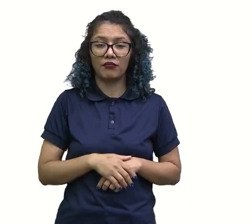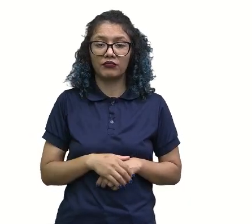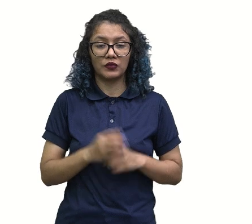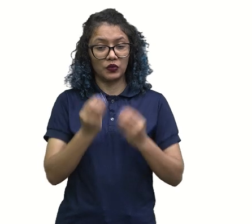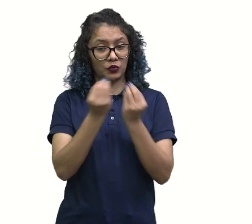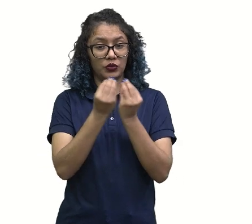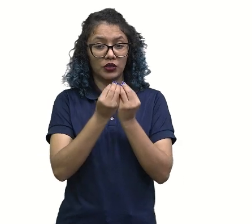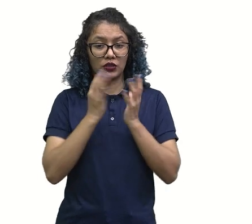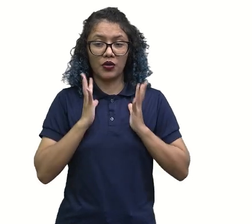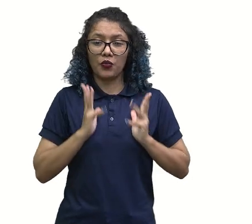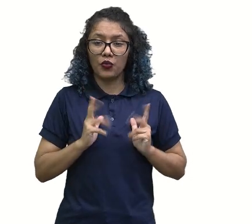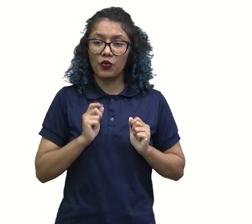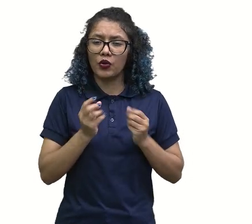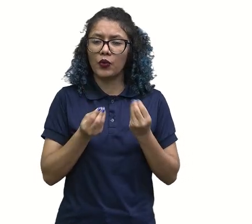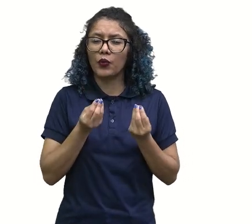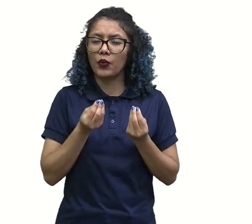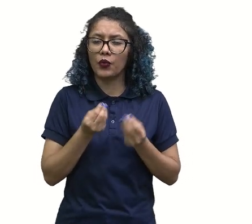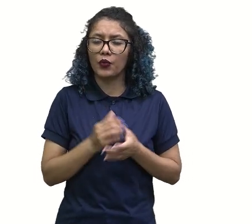pura,